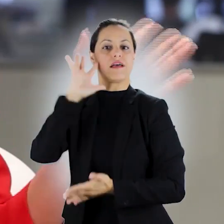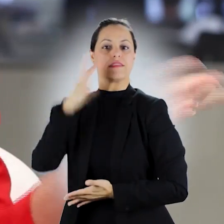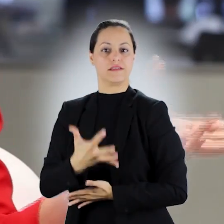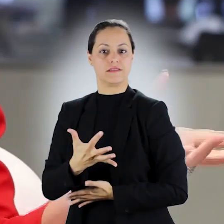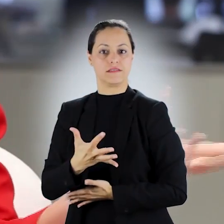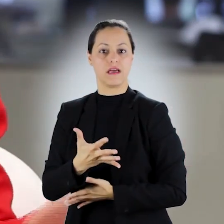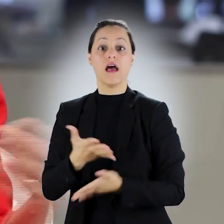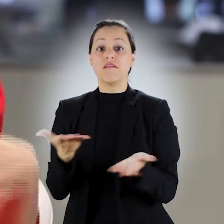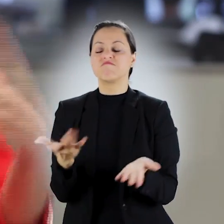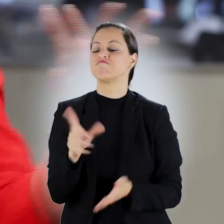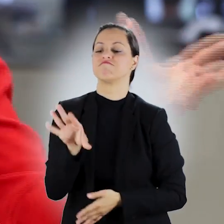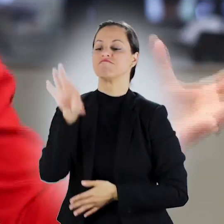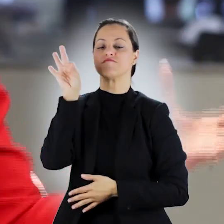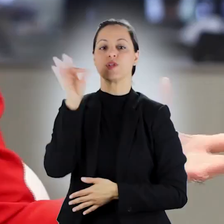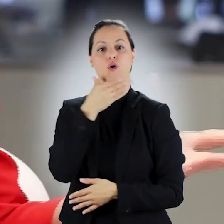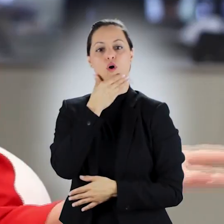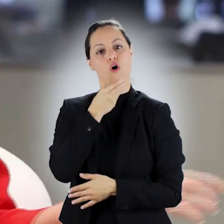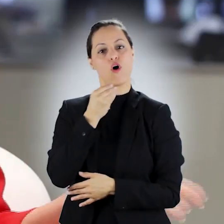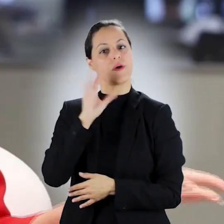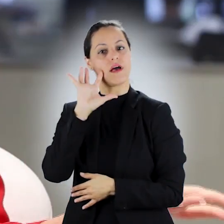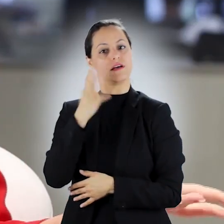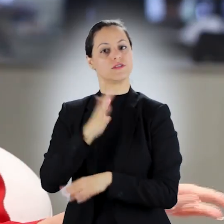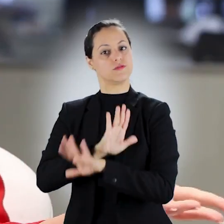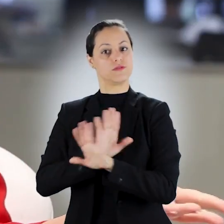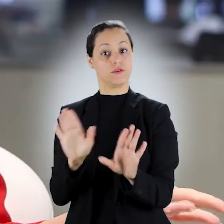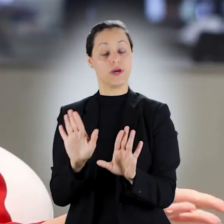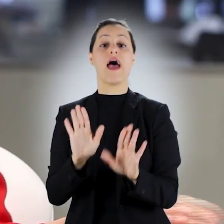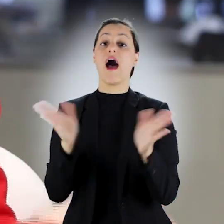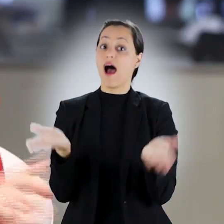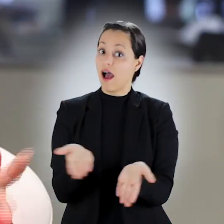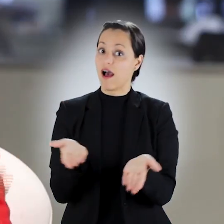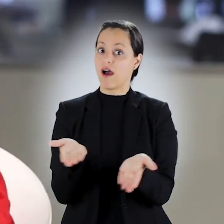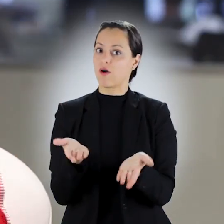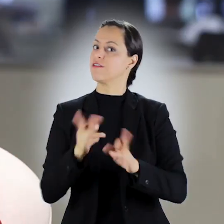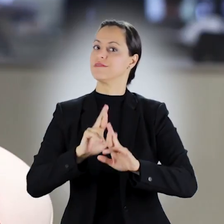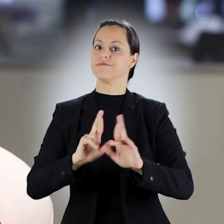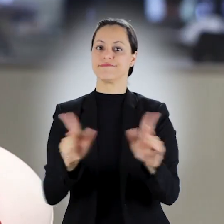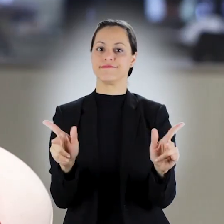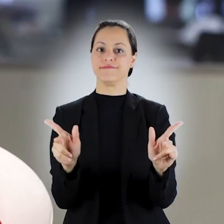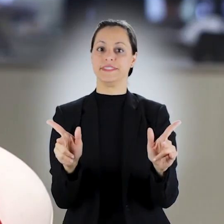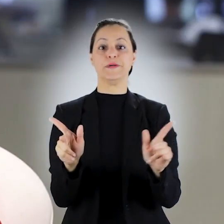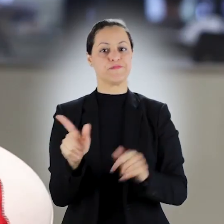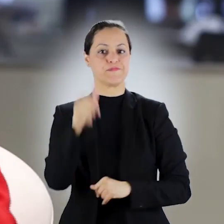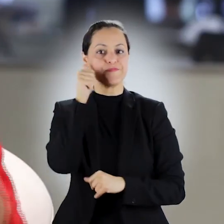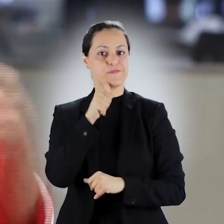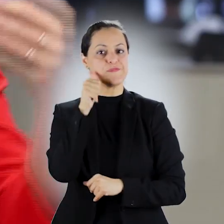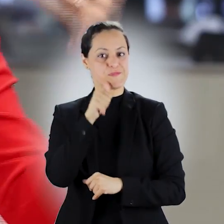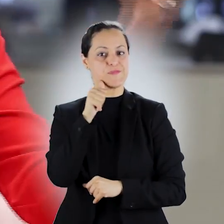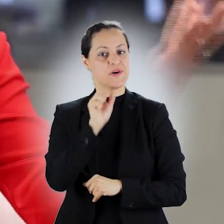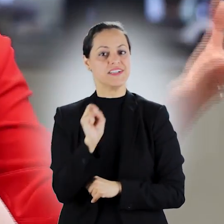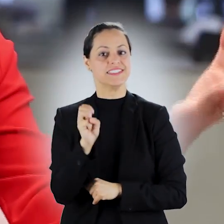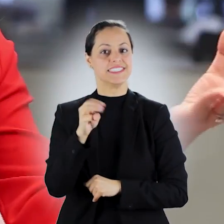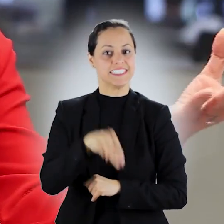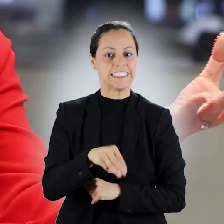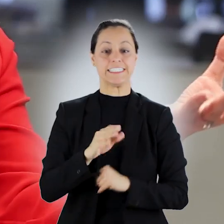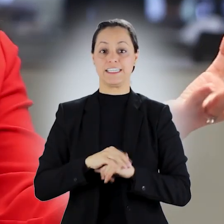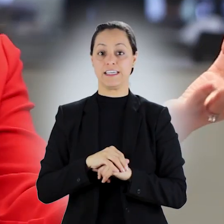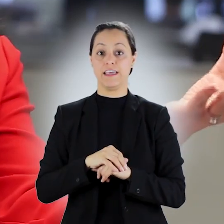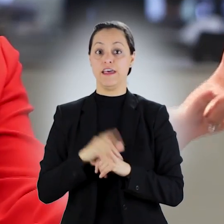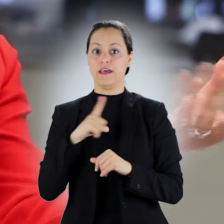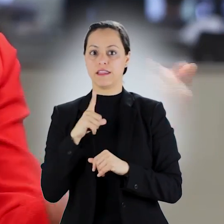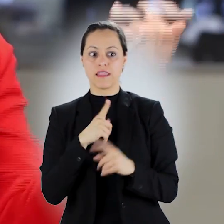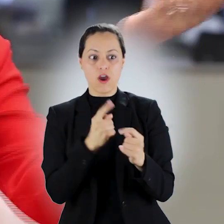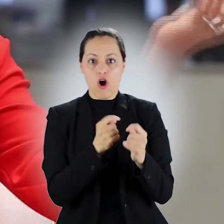que ele tinha vontade de ter, o que ele achava que era melhor para todo mundo, era o carro que era comprado. Ultimamente, não. Ultimamente, ela tem que